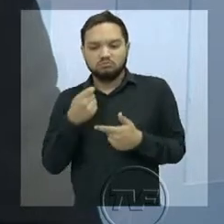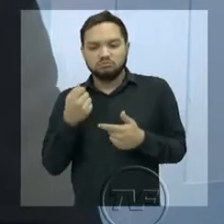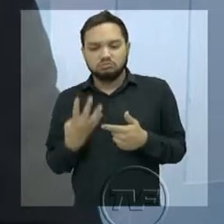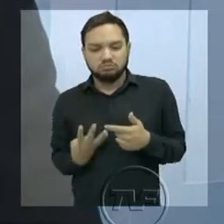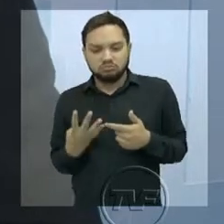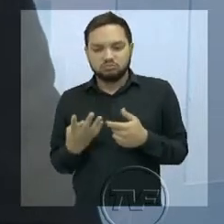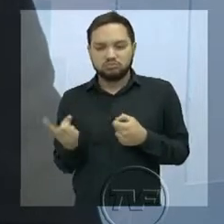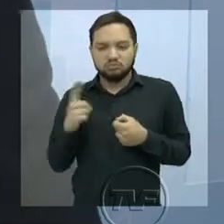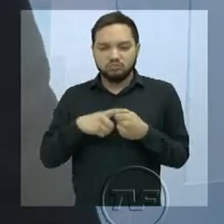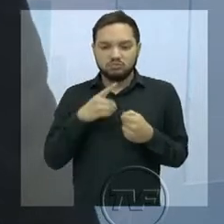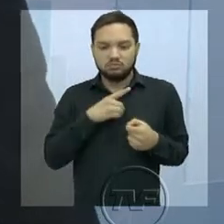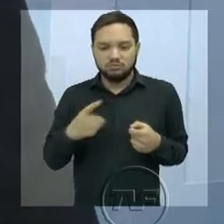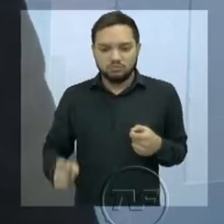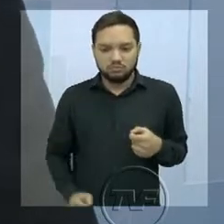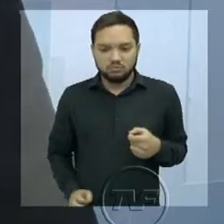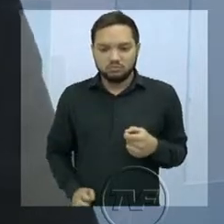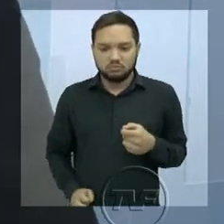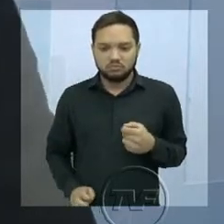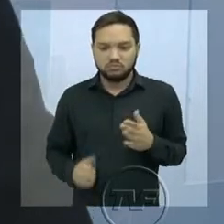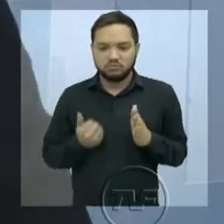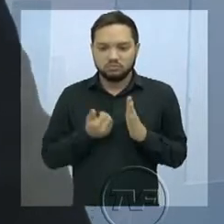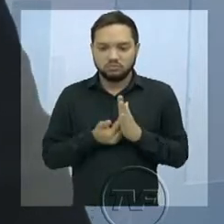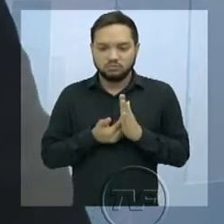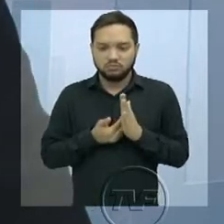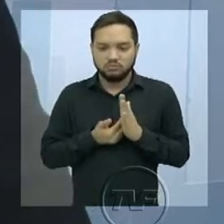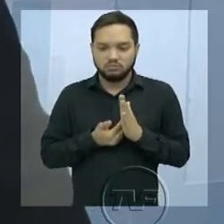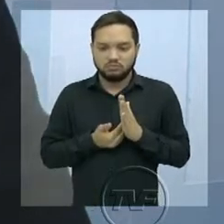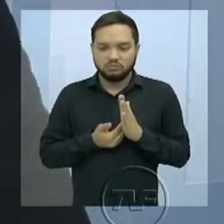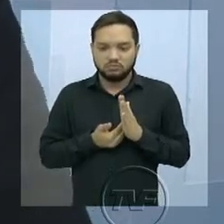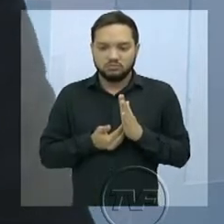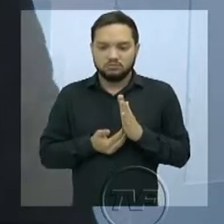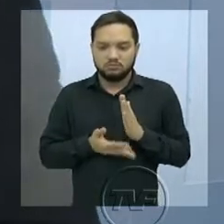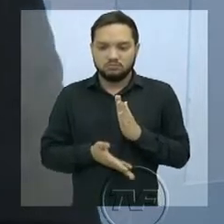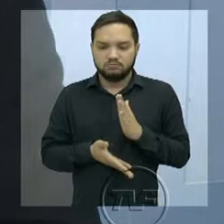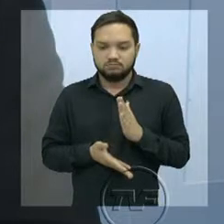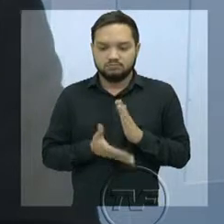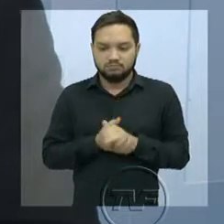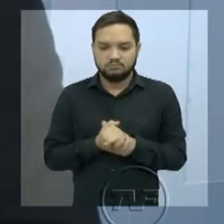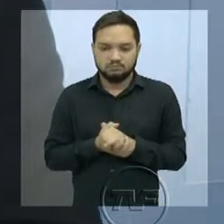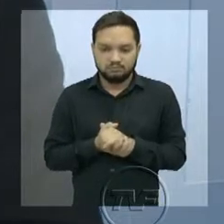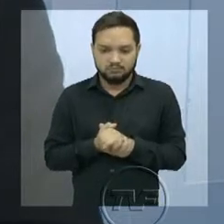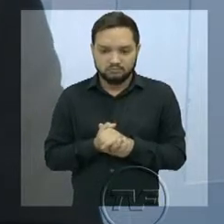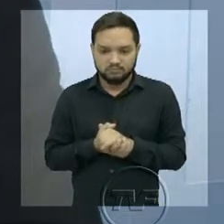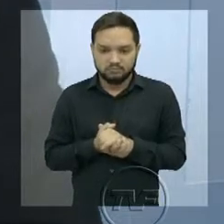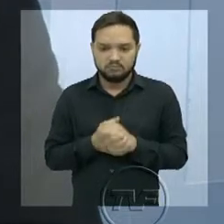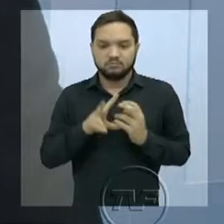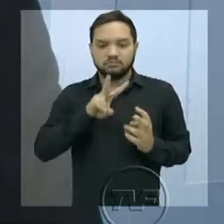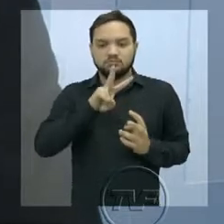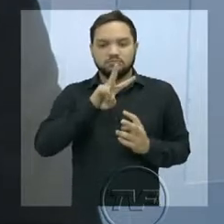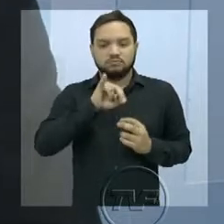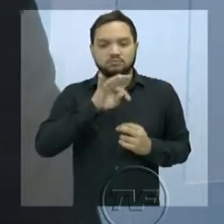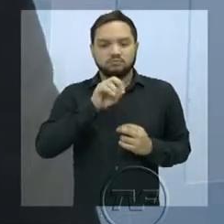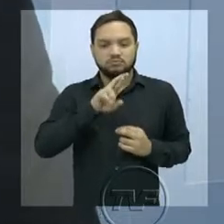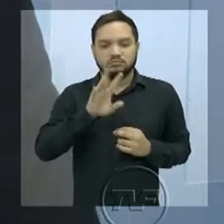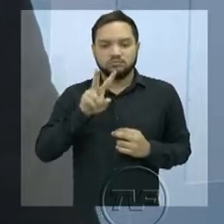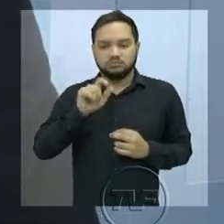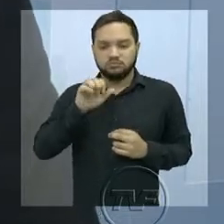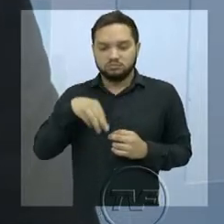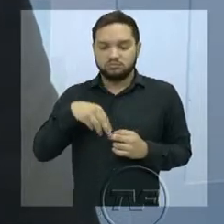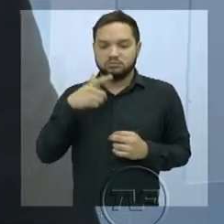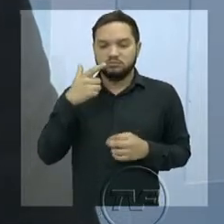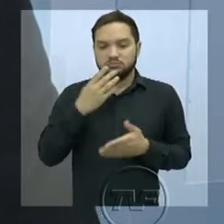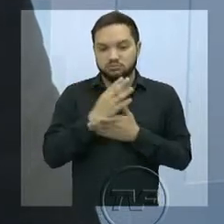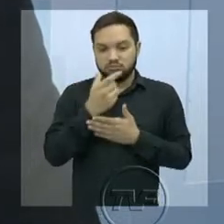Quando ele voltou para deputado estadual, não conseguiu retornar. O Vitor Valim é um caso também interessante. Se elegeu em